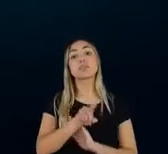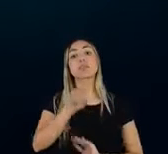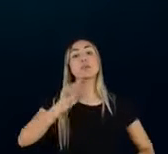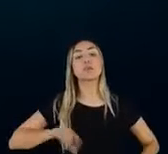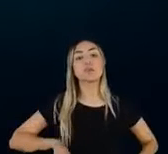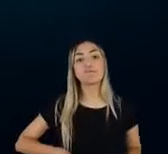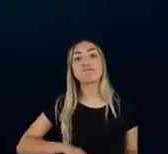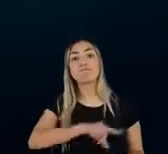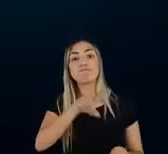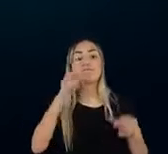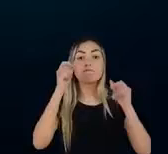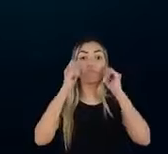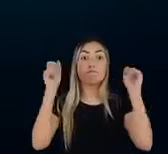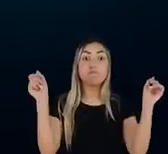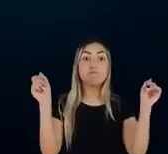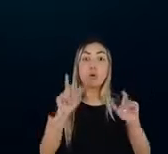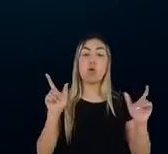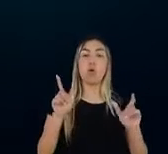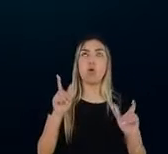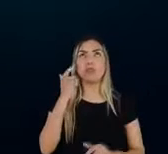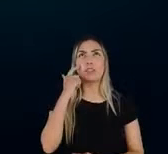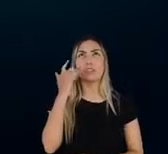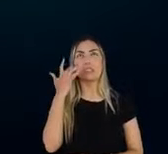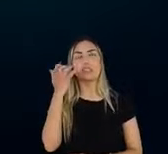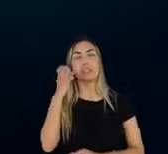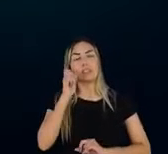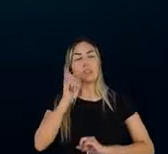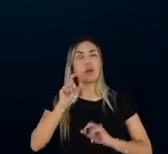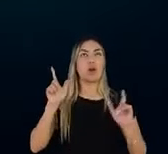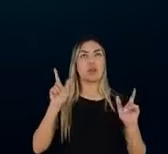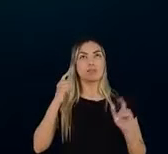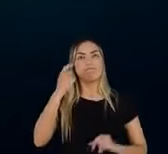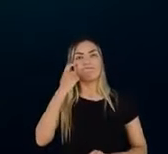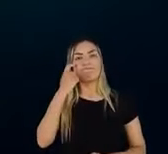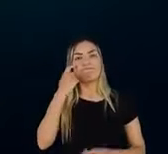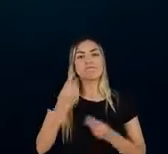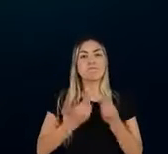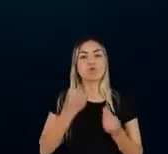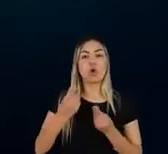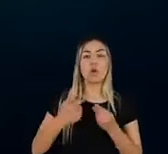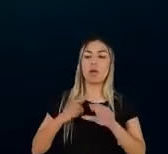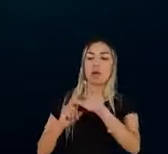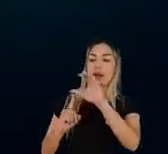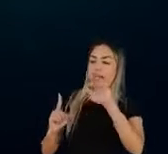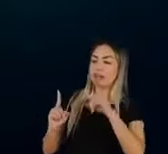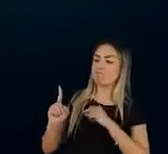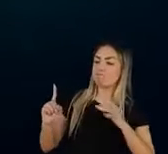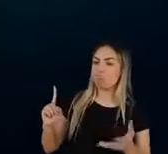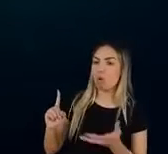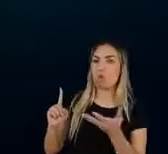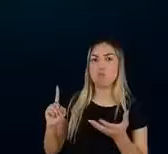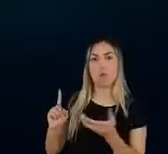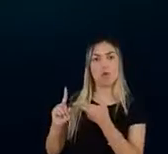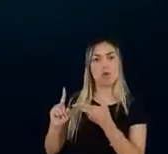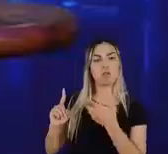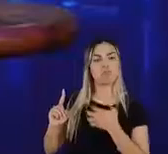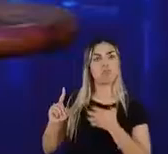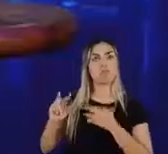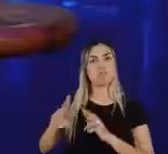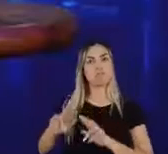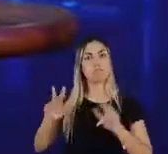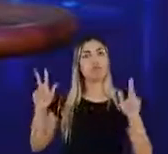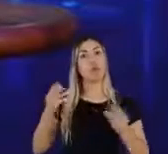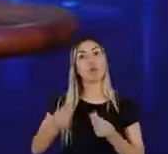acorda todos os dias pensando né que é como que a gente vai encantar o nosso cliente é o nosso consumidor final todos os dias